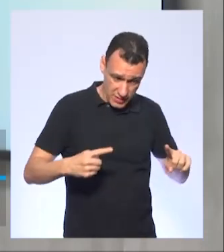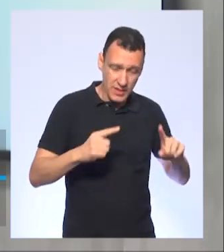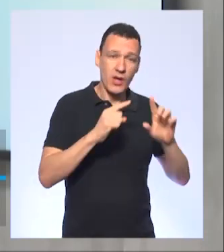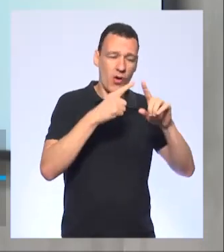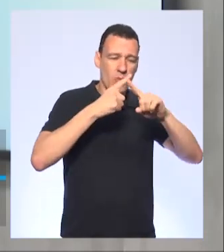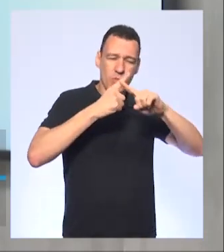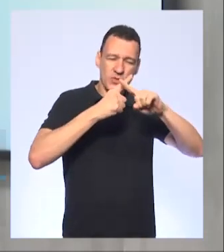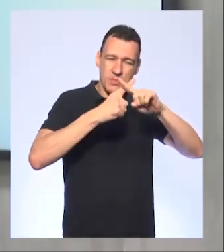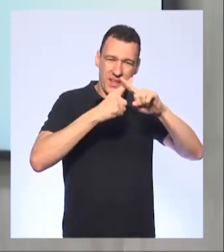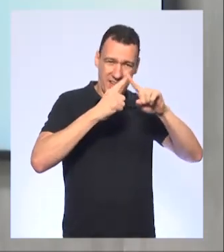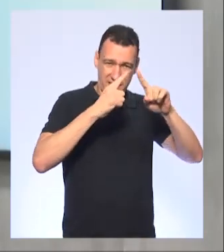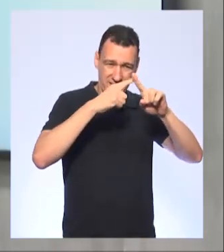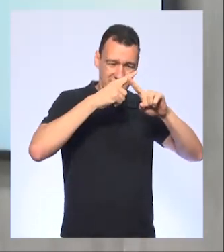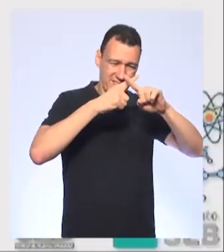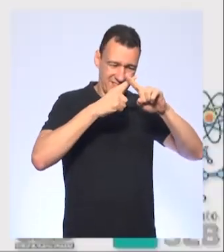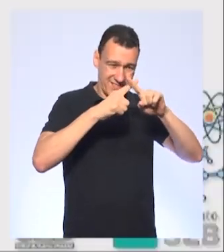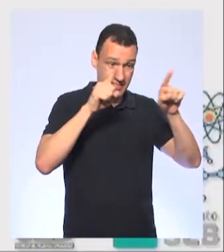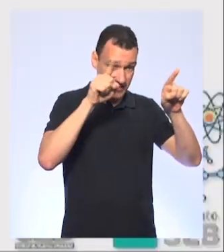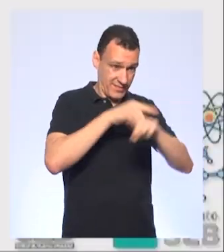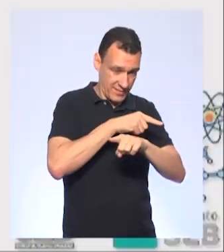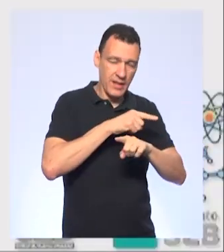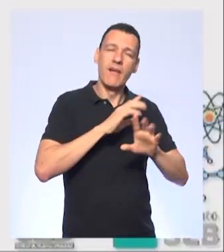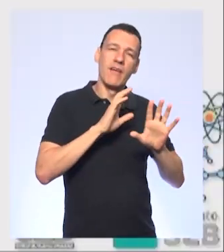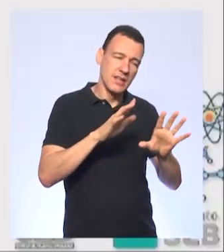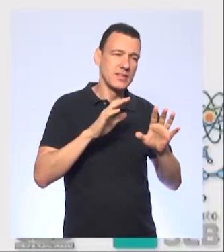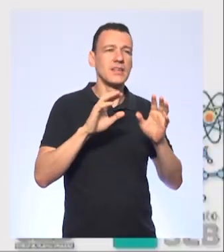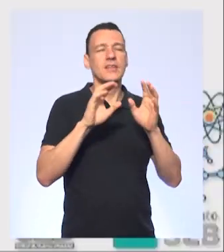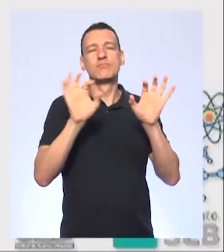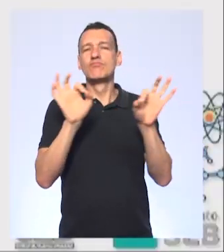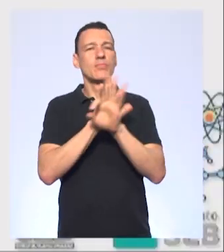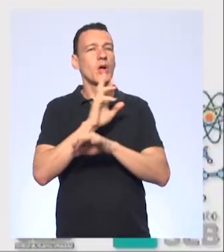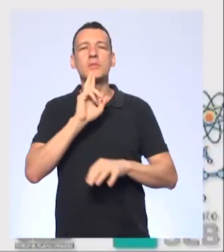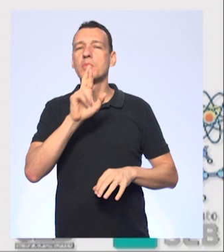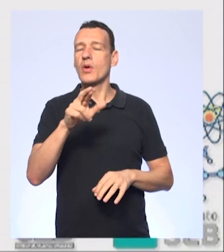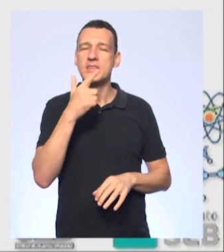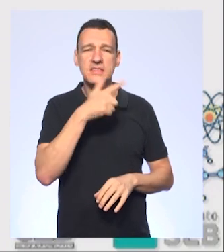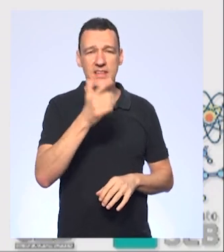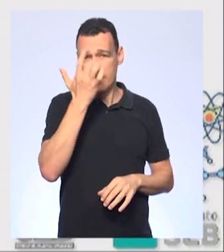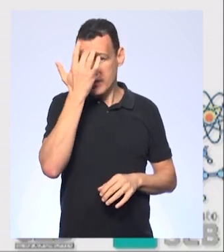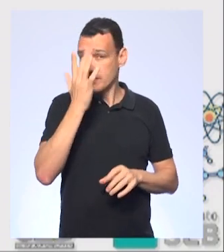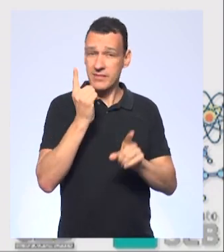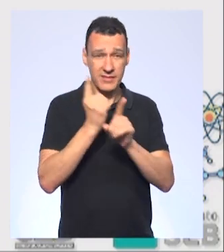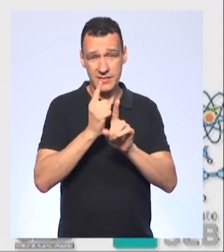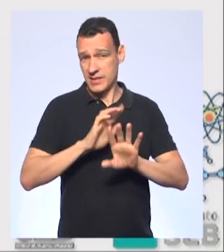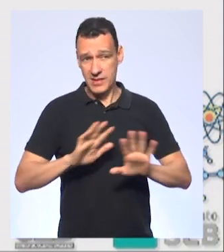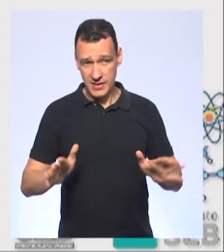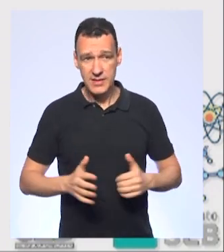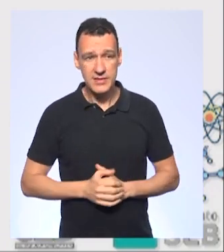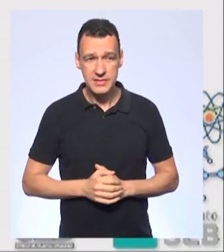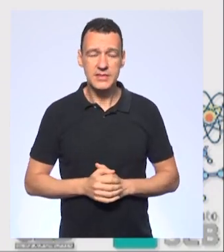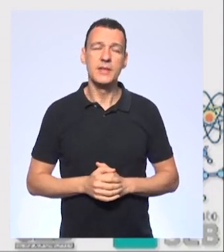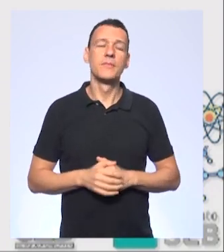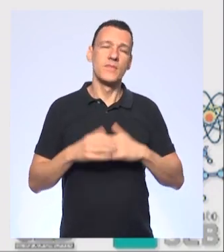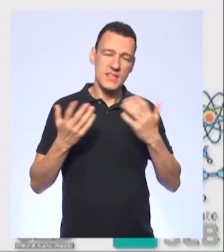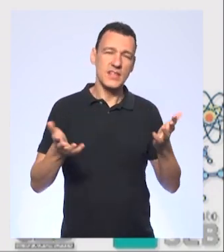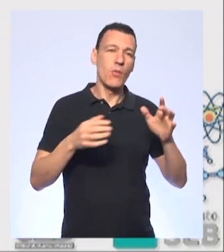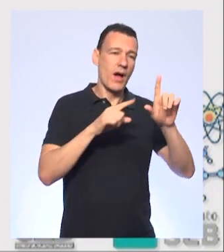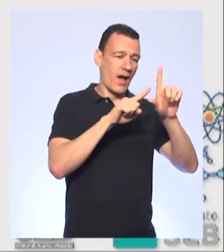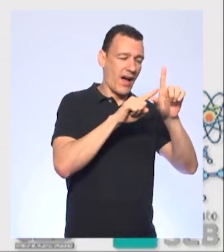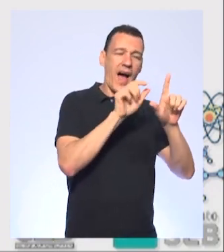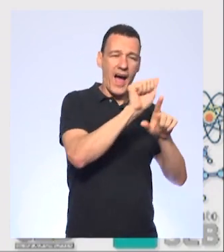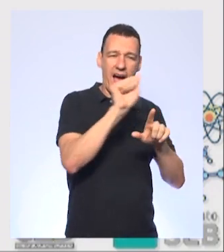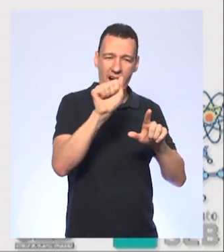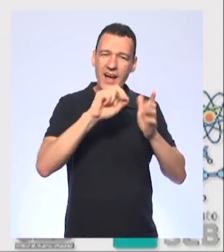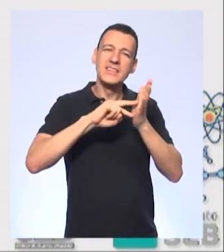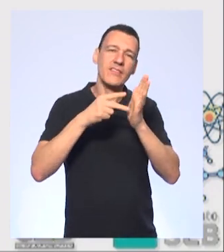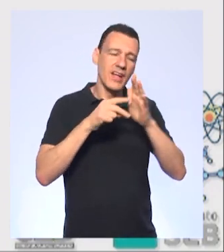momento. Vem para a tela comigo. O que diz o Teorema Fundamental da Semelhança? É o caso ângulo-ângulo. O que significa